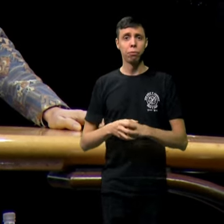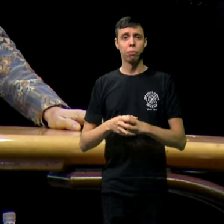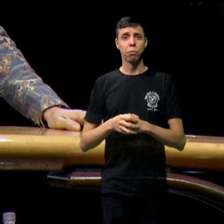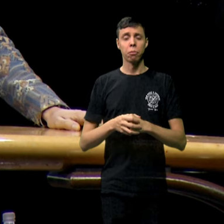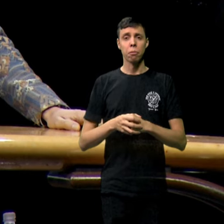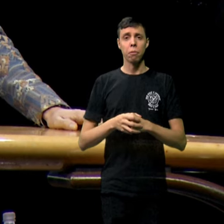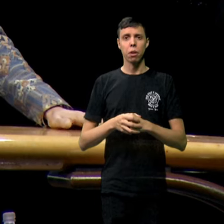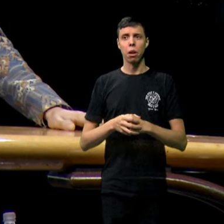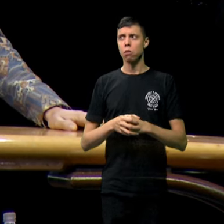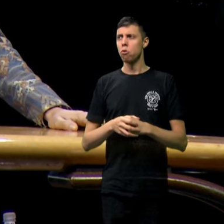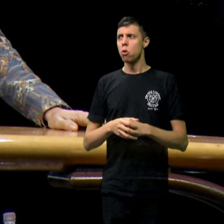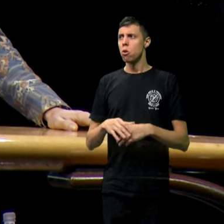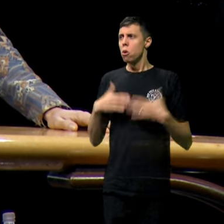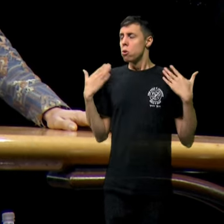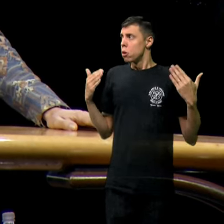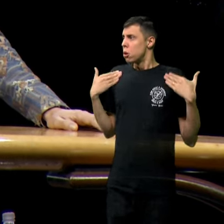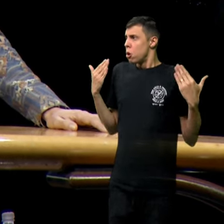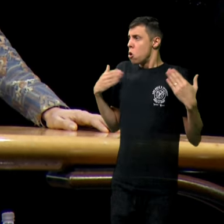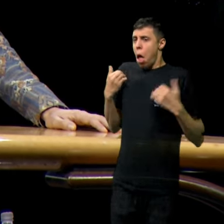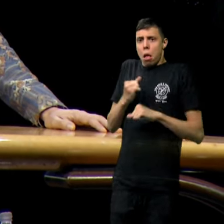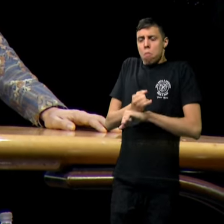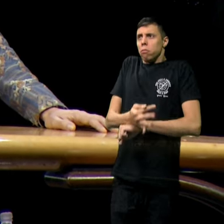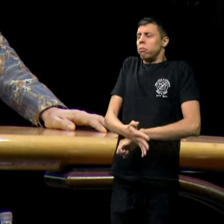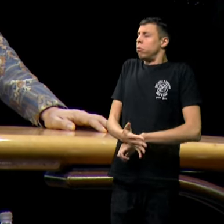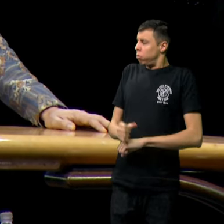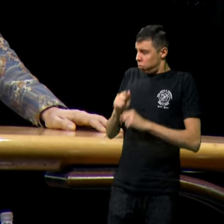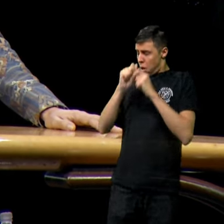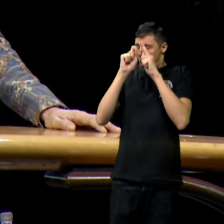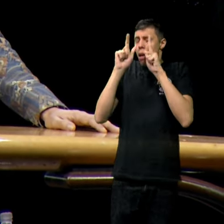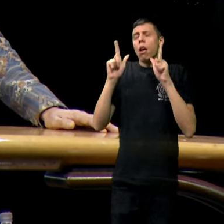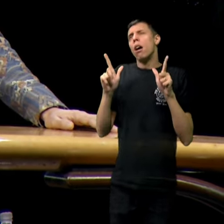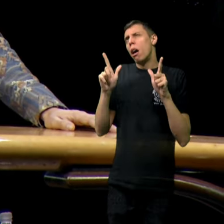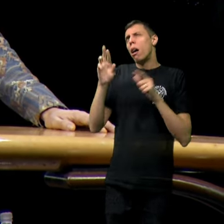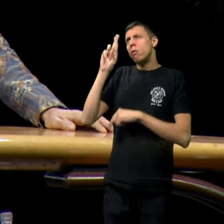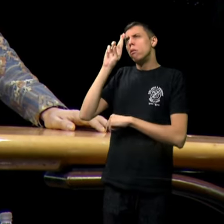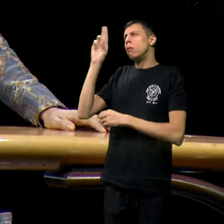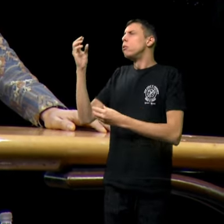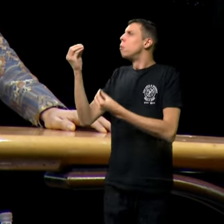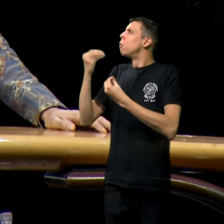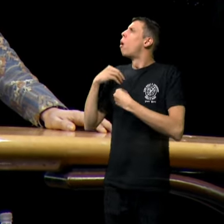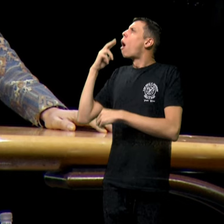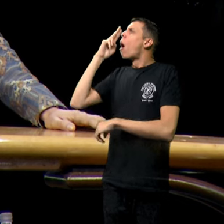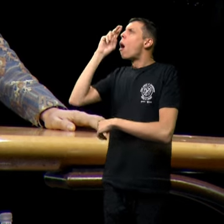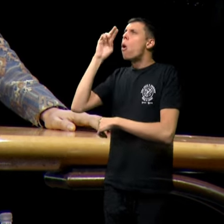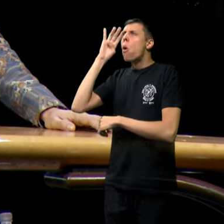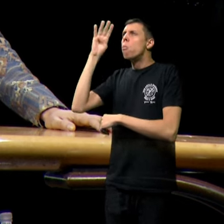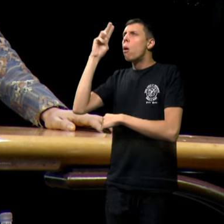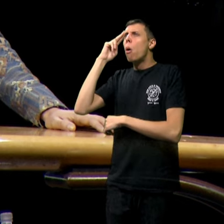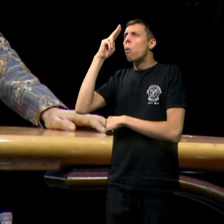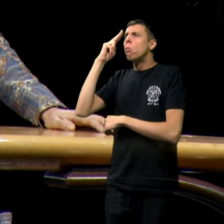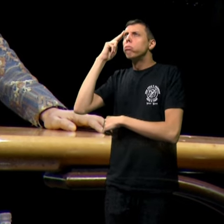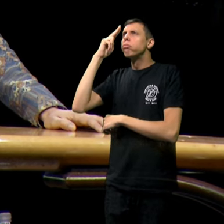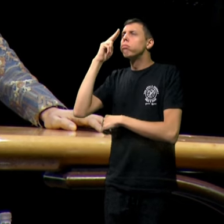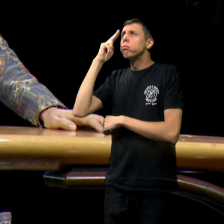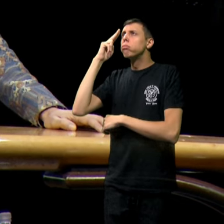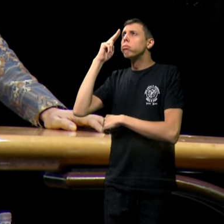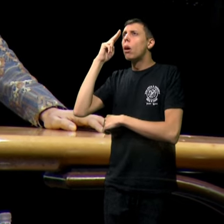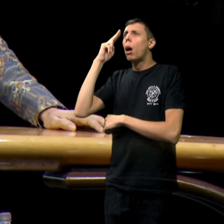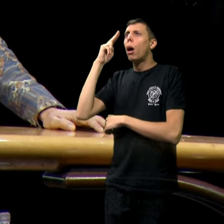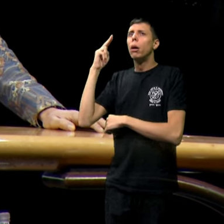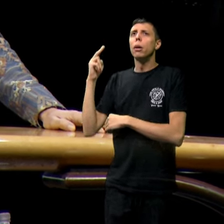porque fui acordado na madrugada e o Senhor me deu um sonho, e depois que acordei me deu uma